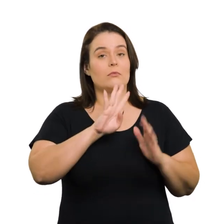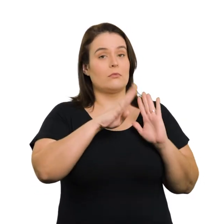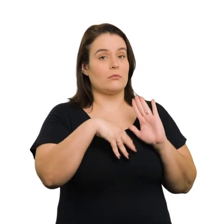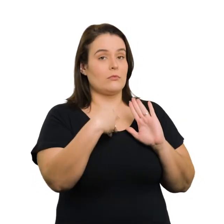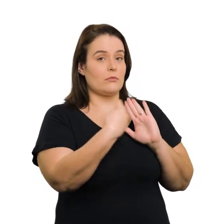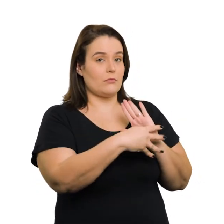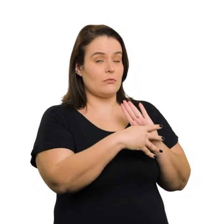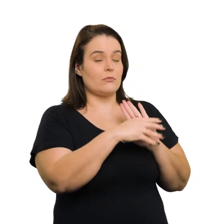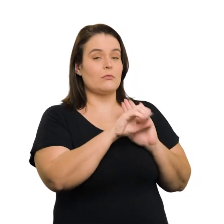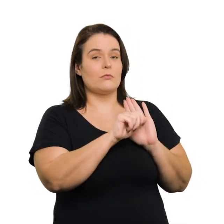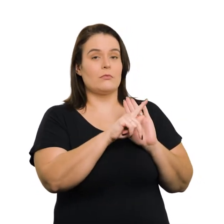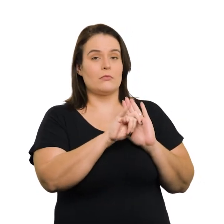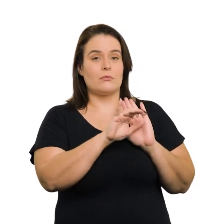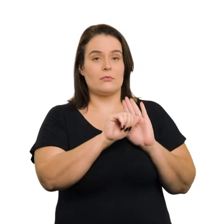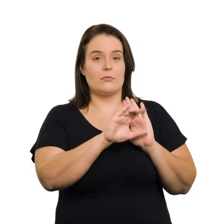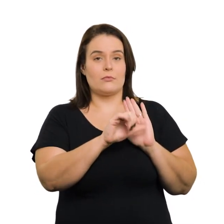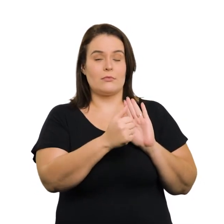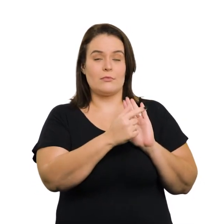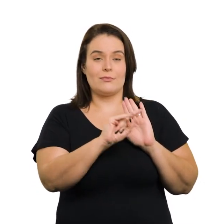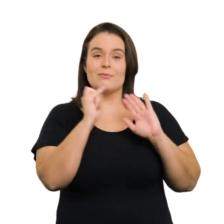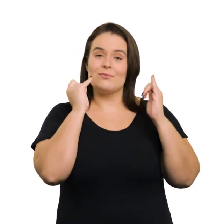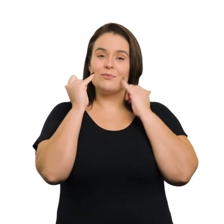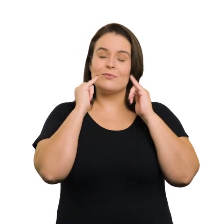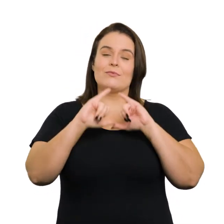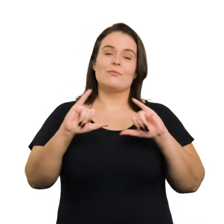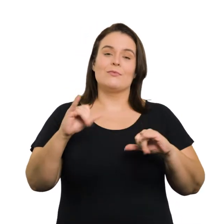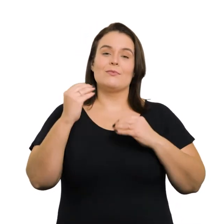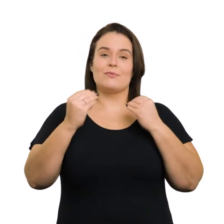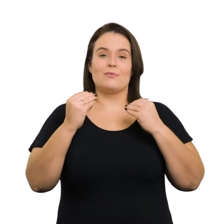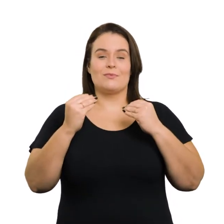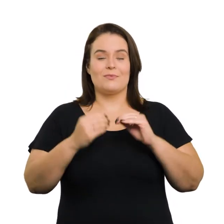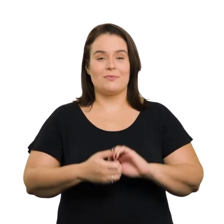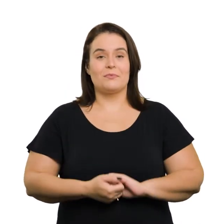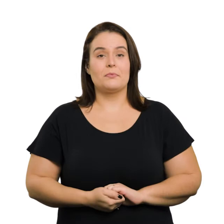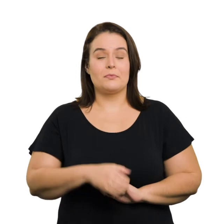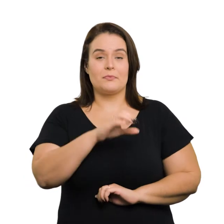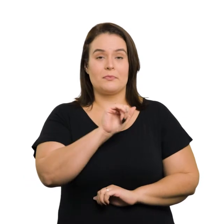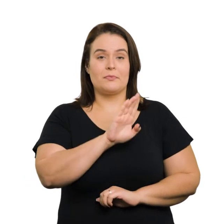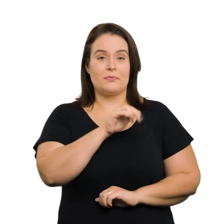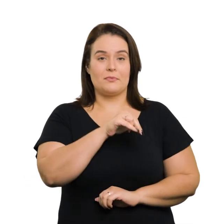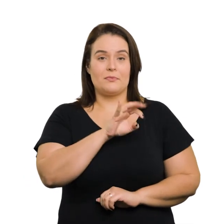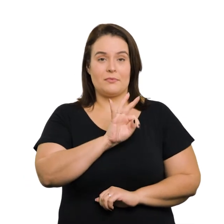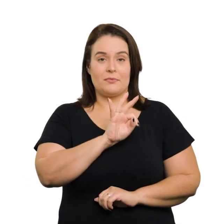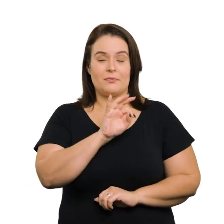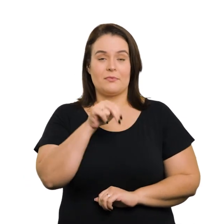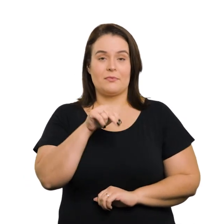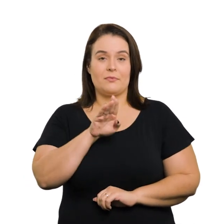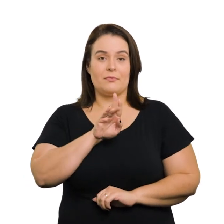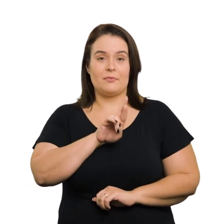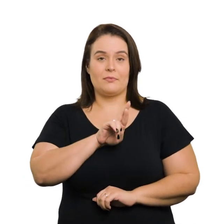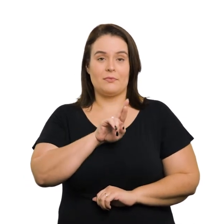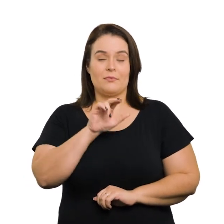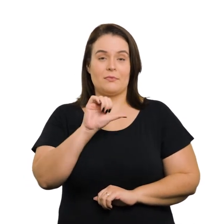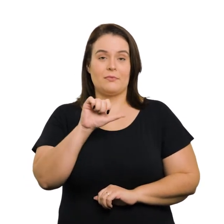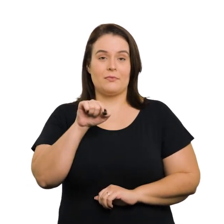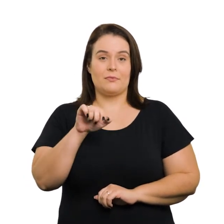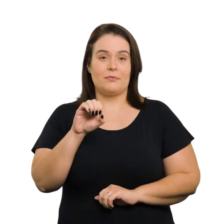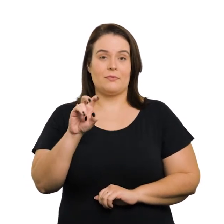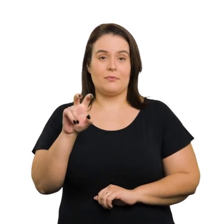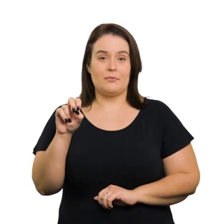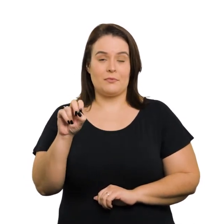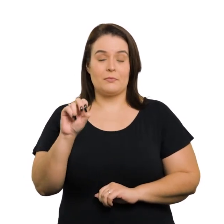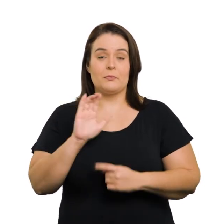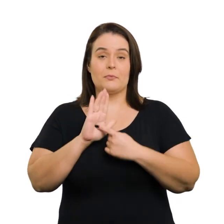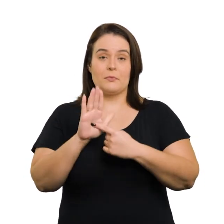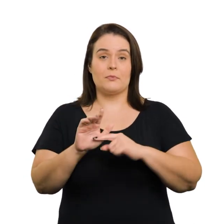o disposto na tabela de aplicação e formas de informações e sinalização da ABNT